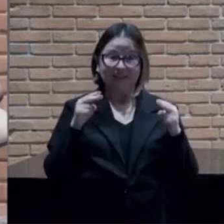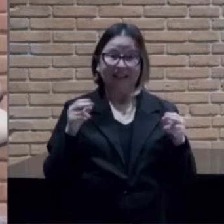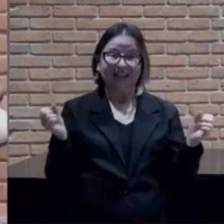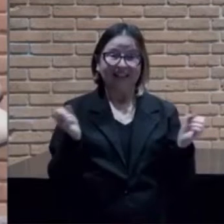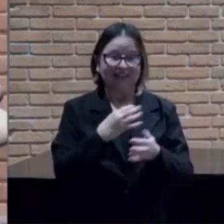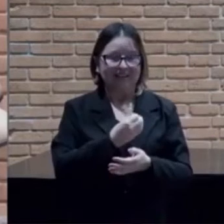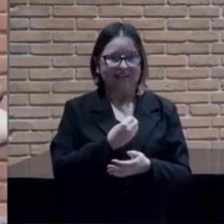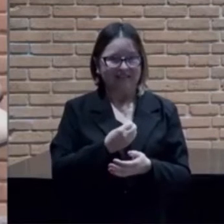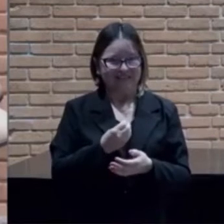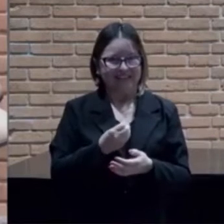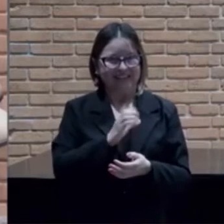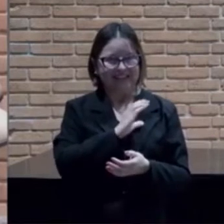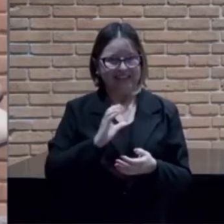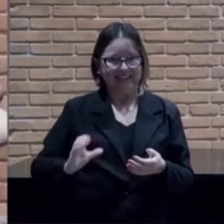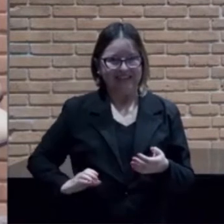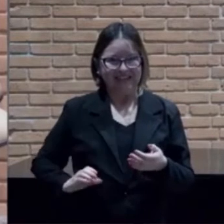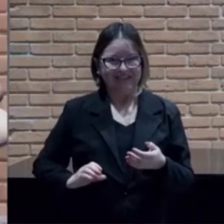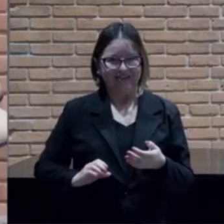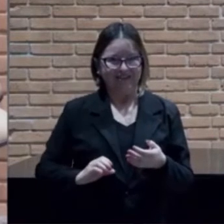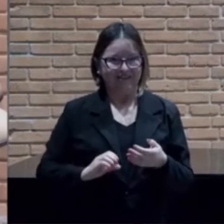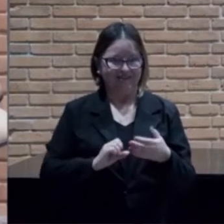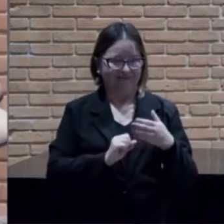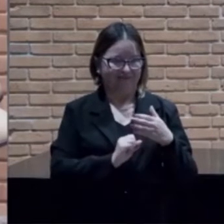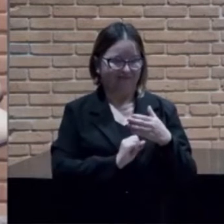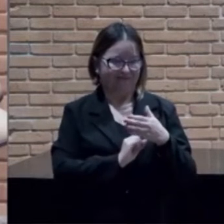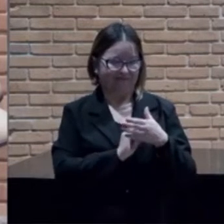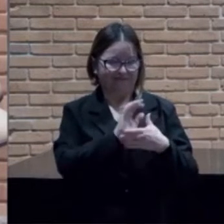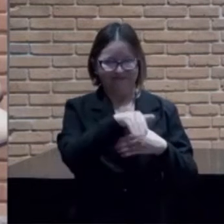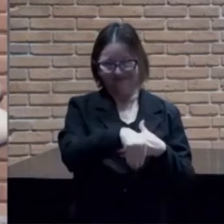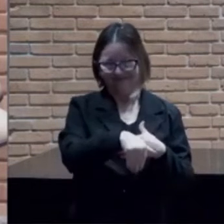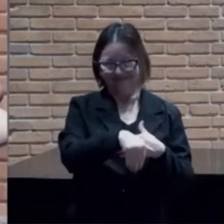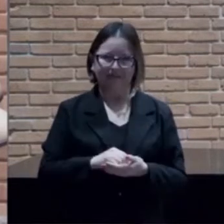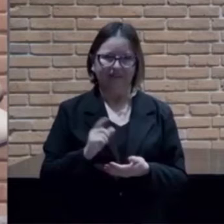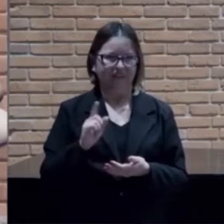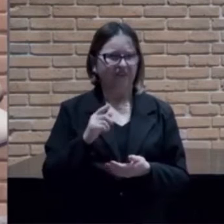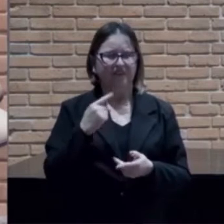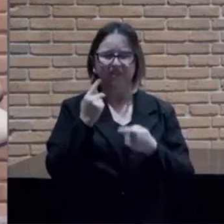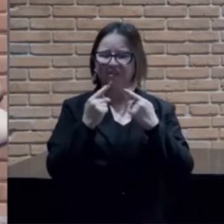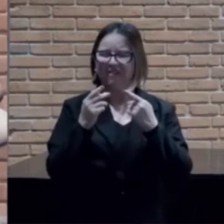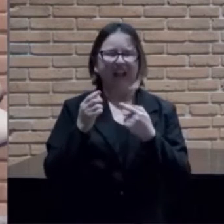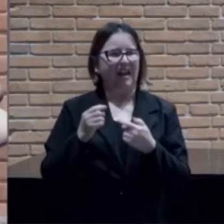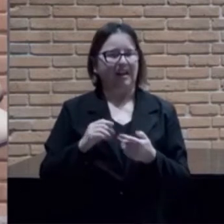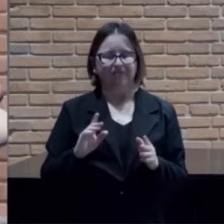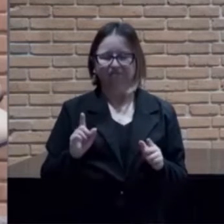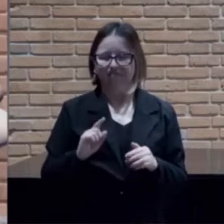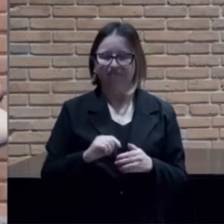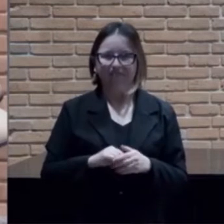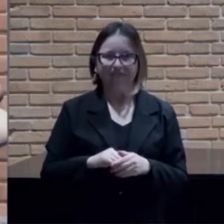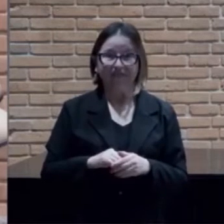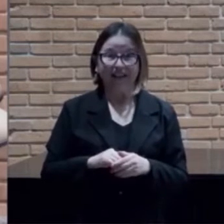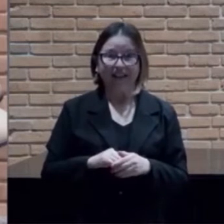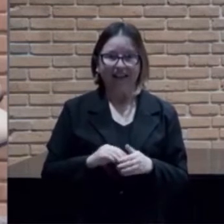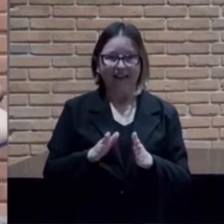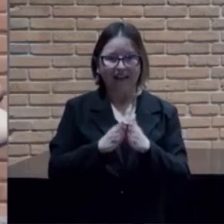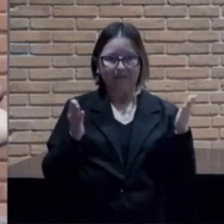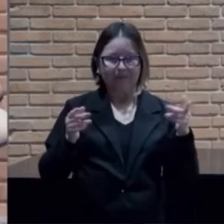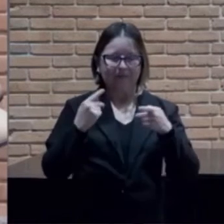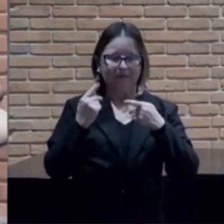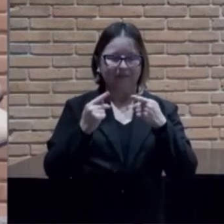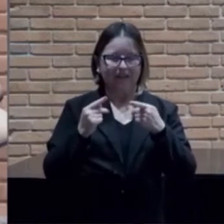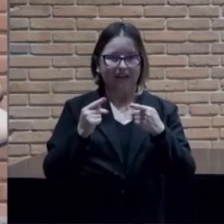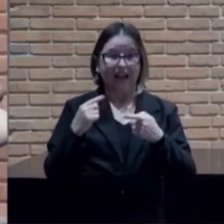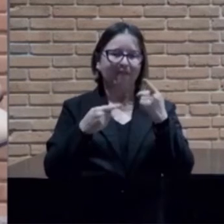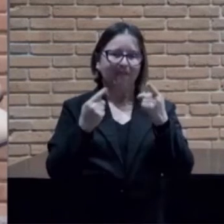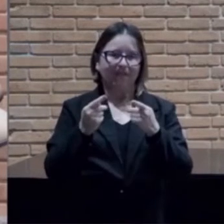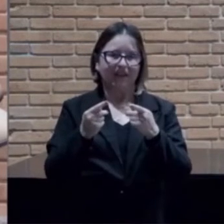tem que ser de dentro para fora não é só da boca para fora mas é no nosso coração eu disse que a nossa boca fala do que está cheio